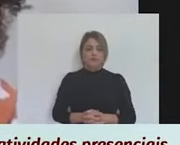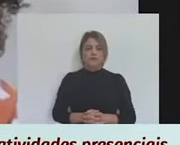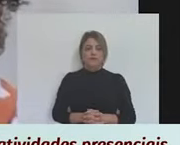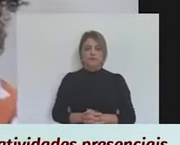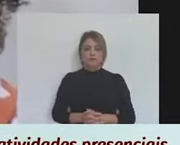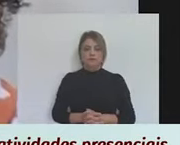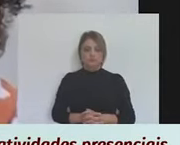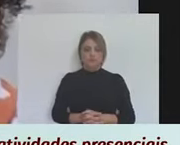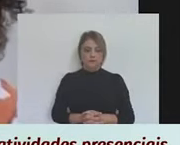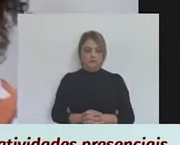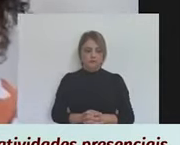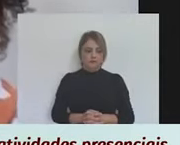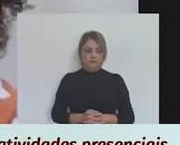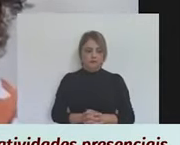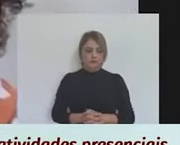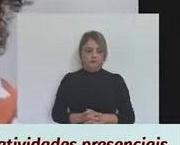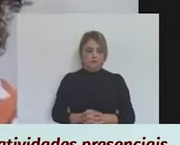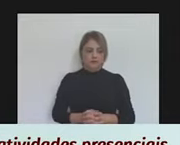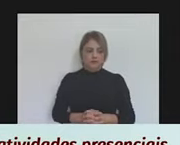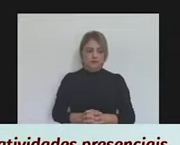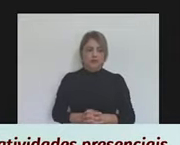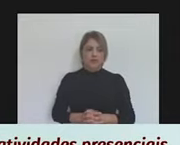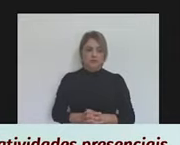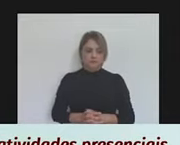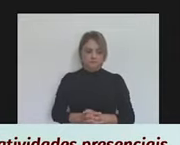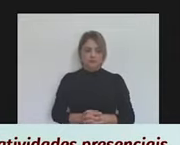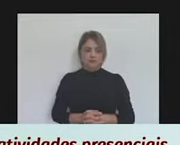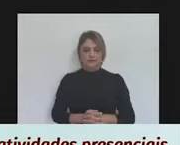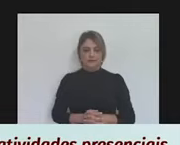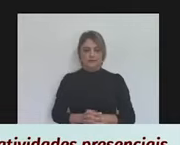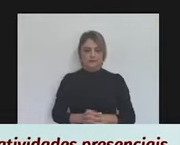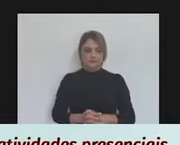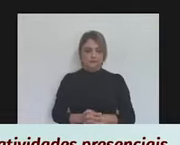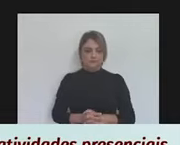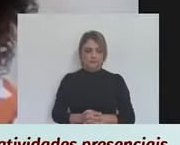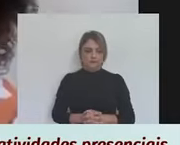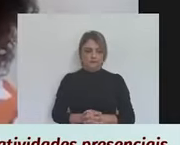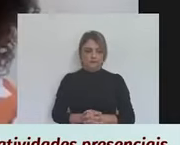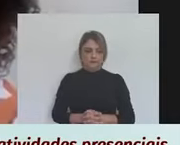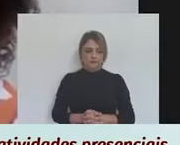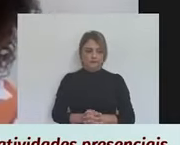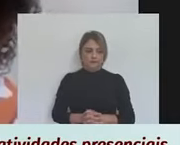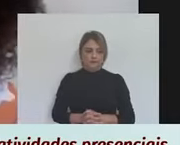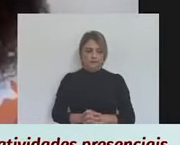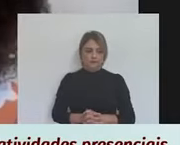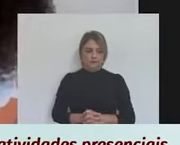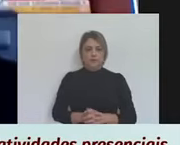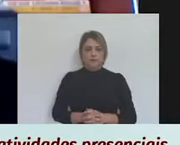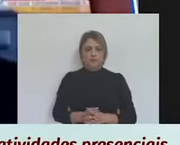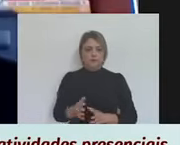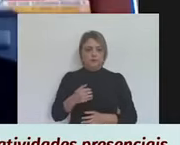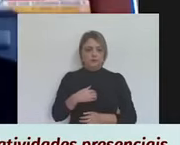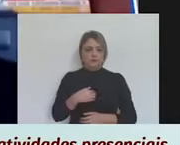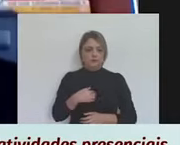vidas. E assim seguiremos todos juntos para a preservação da vida no Distrito Federal.